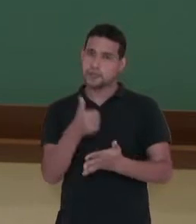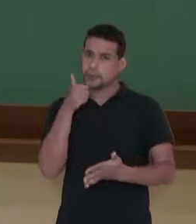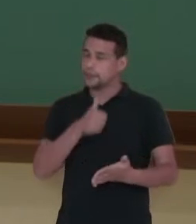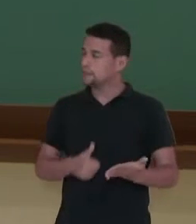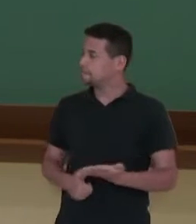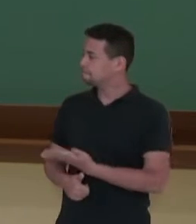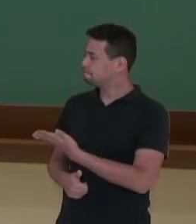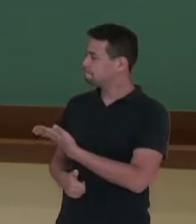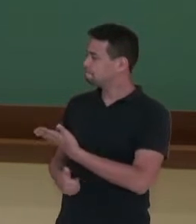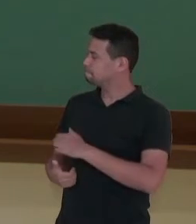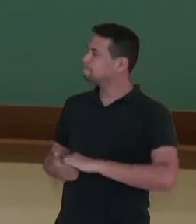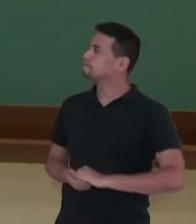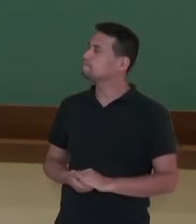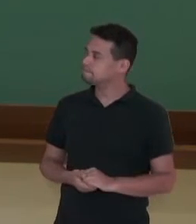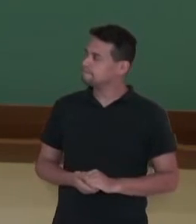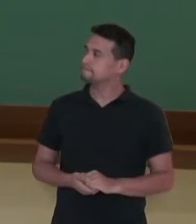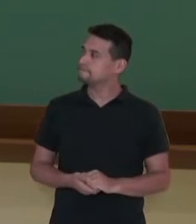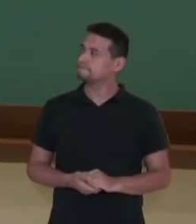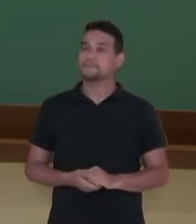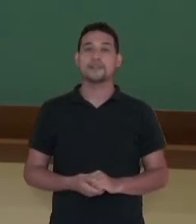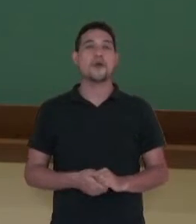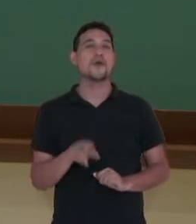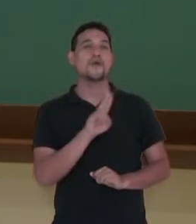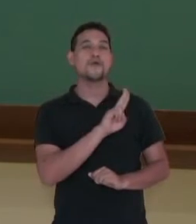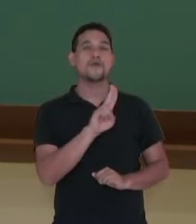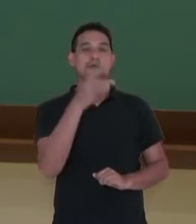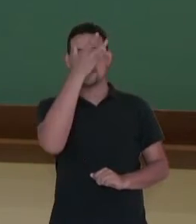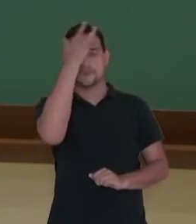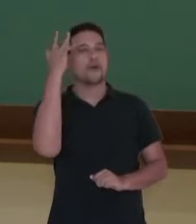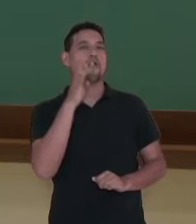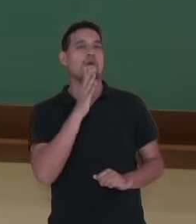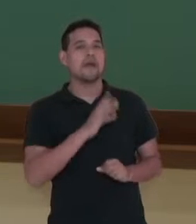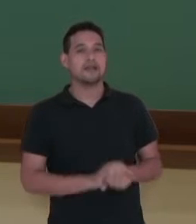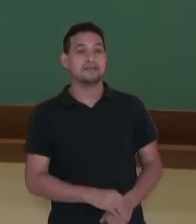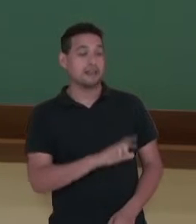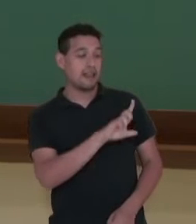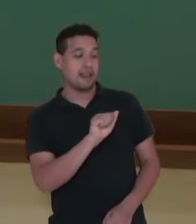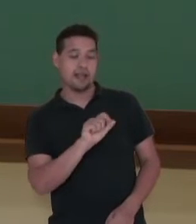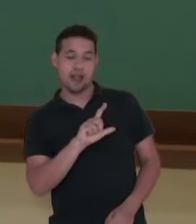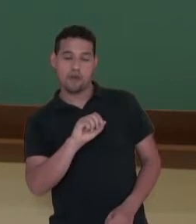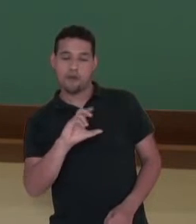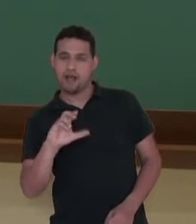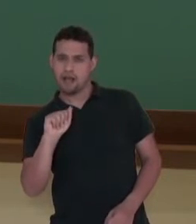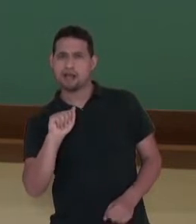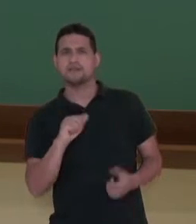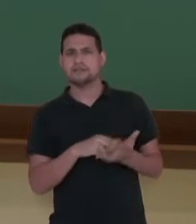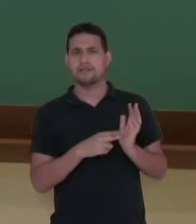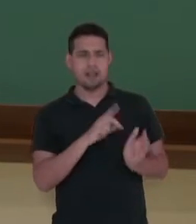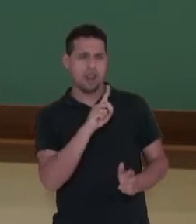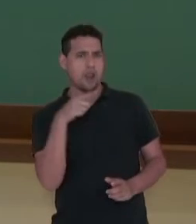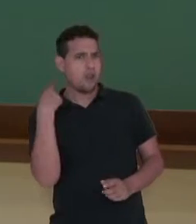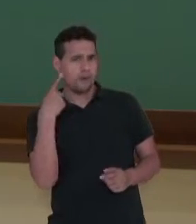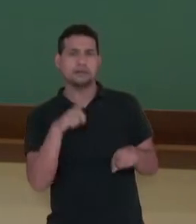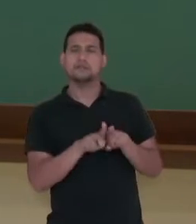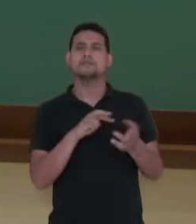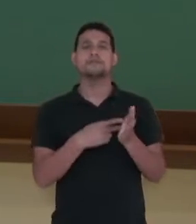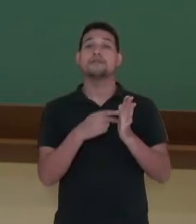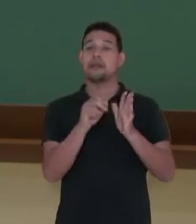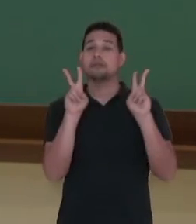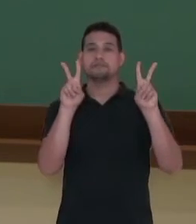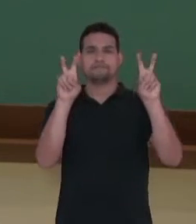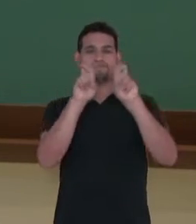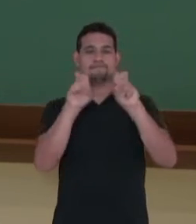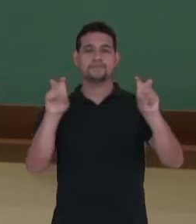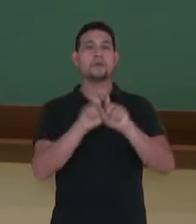Rebeca Mendes, la loca, conhecida como la loca del muelle de San Blas. Esse é o título de